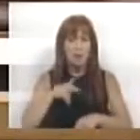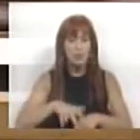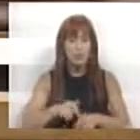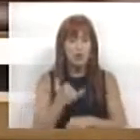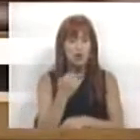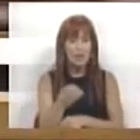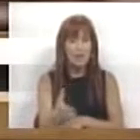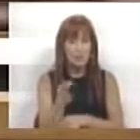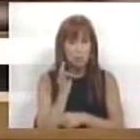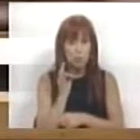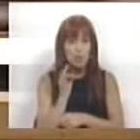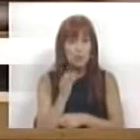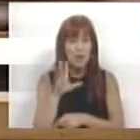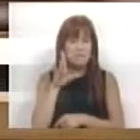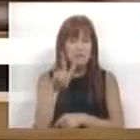Portugal, em 2014,